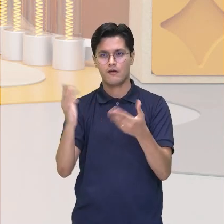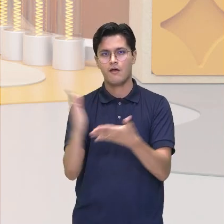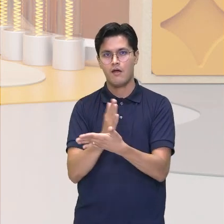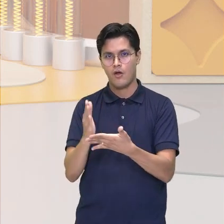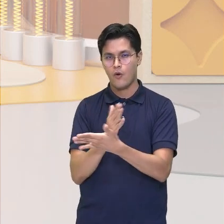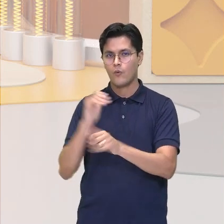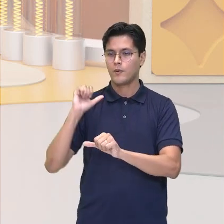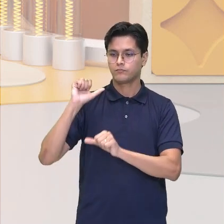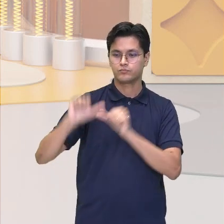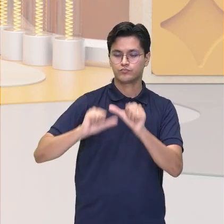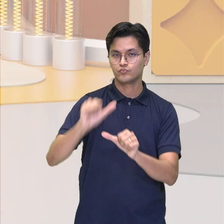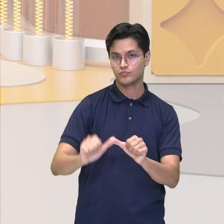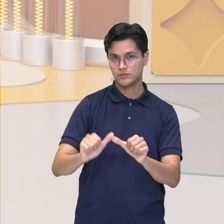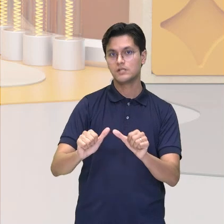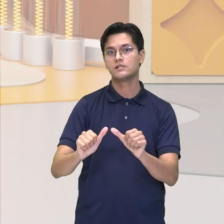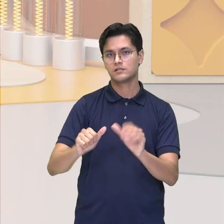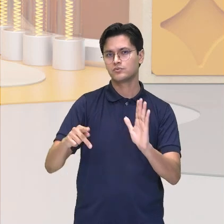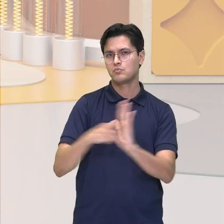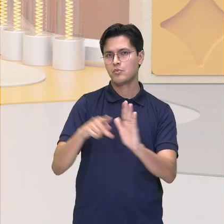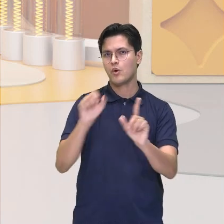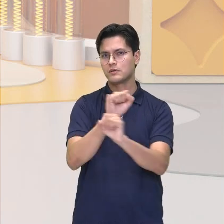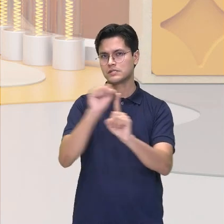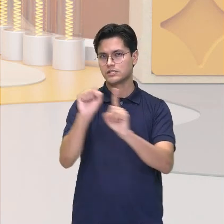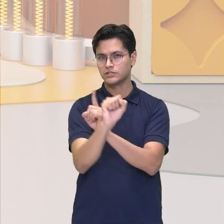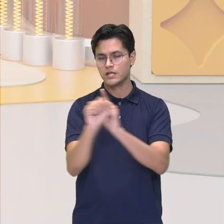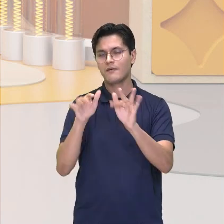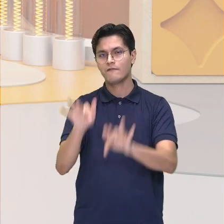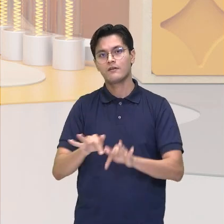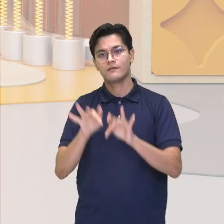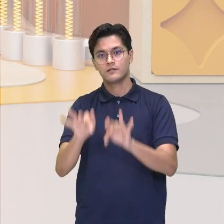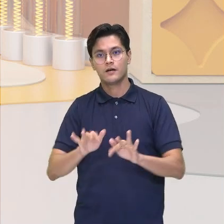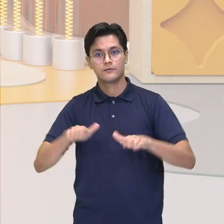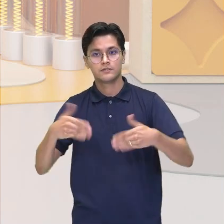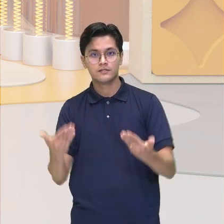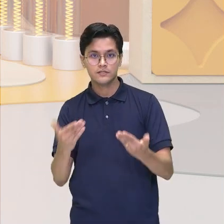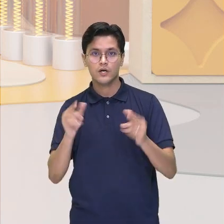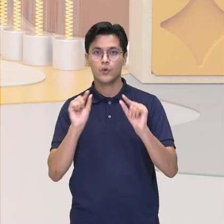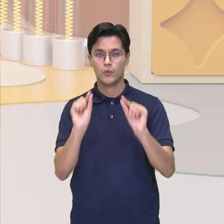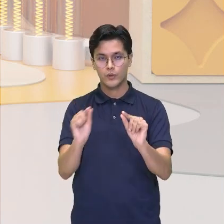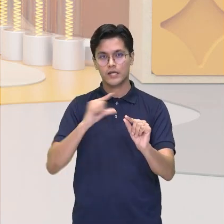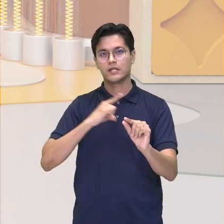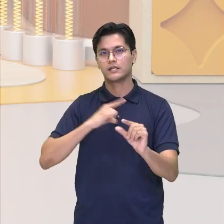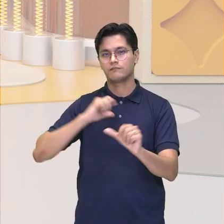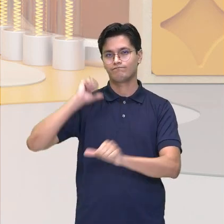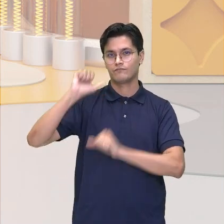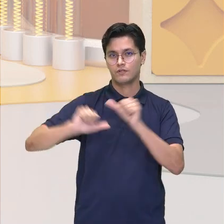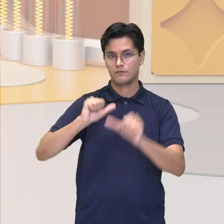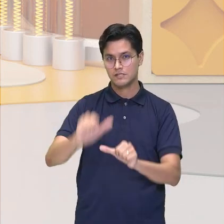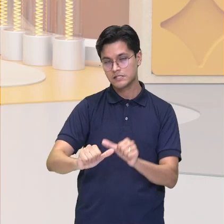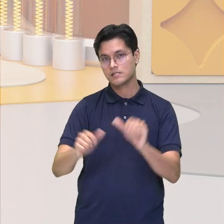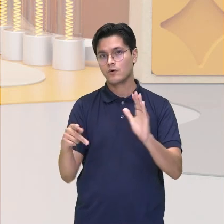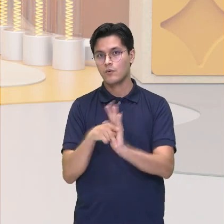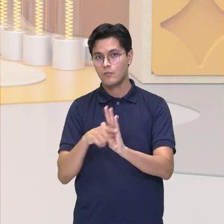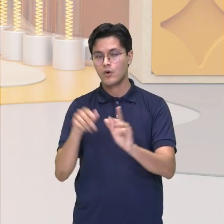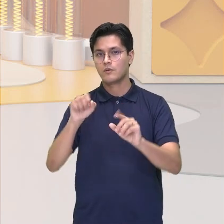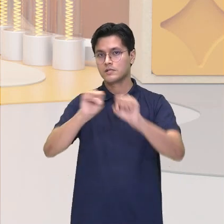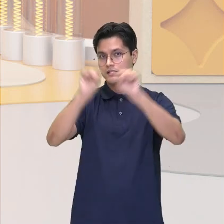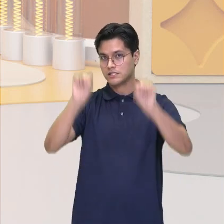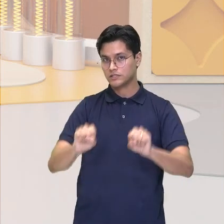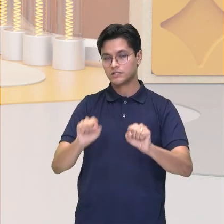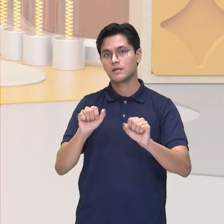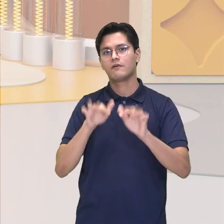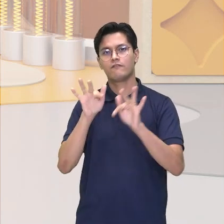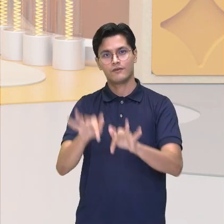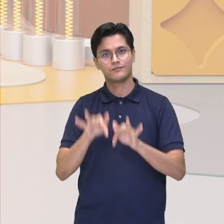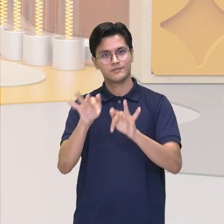no sistema feudal. Então, transformações no sistema feudal vão ocorrer aqui durante